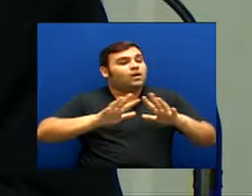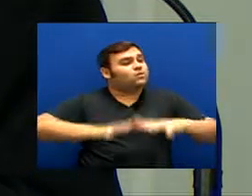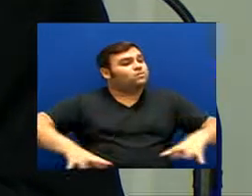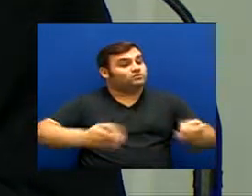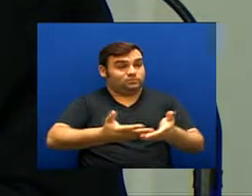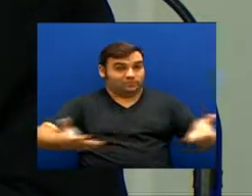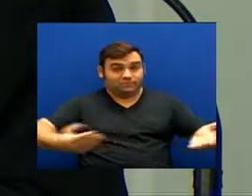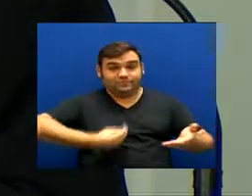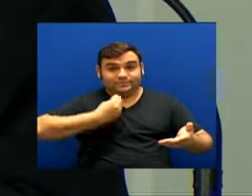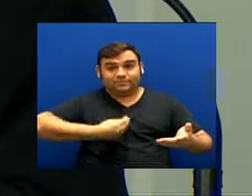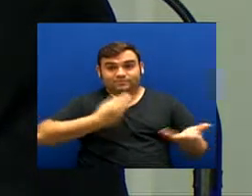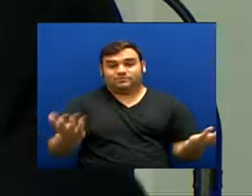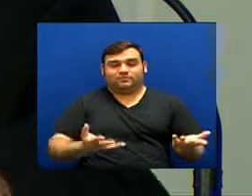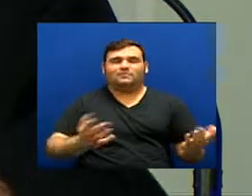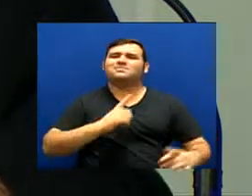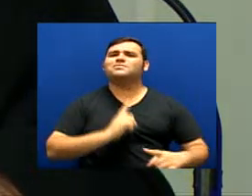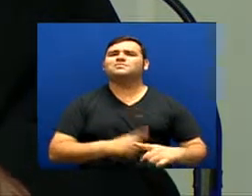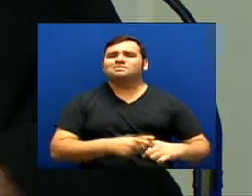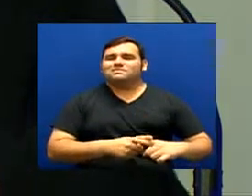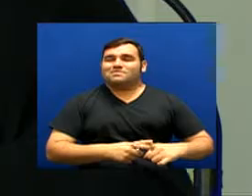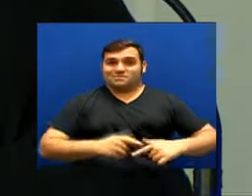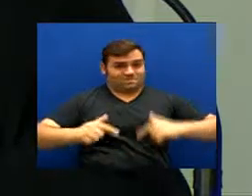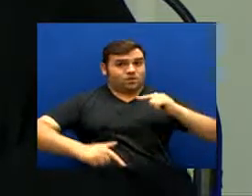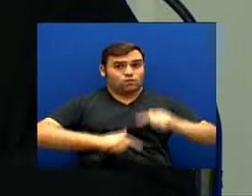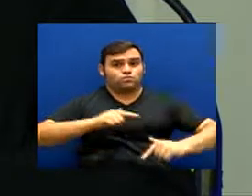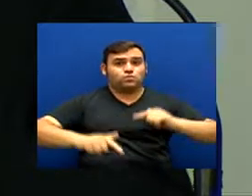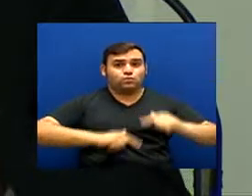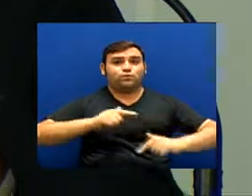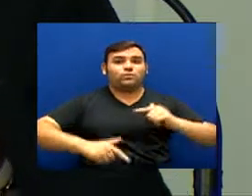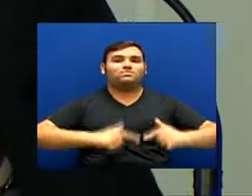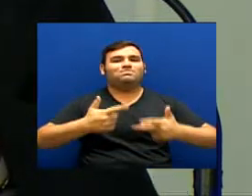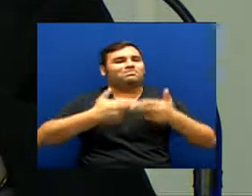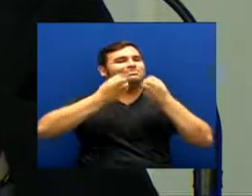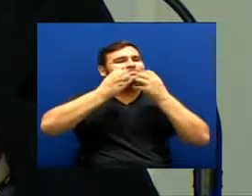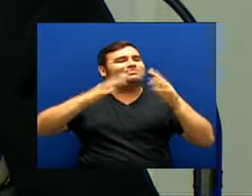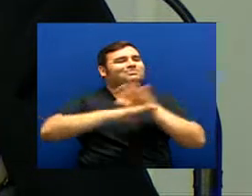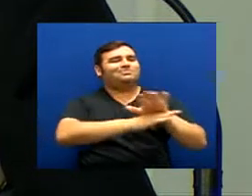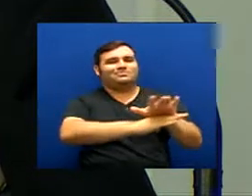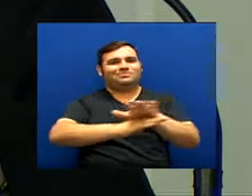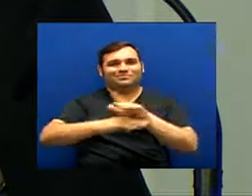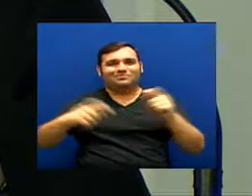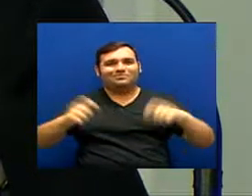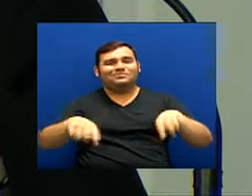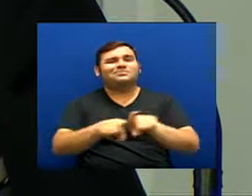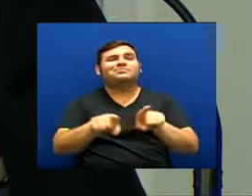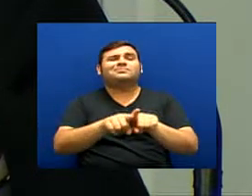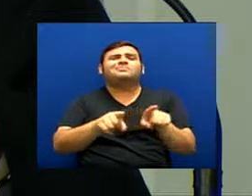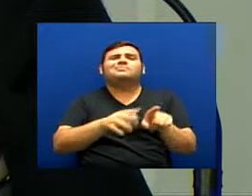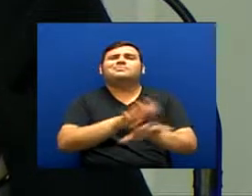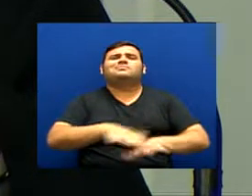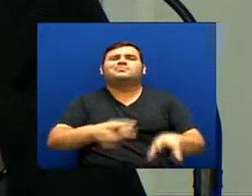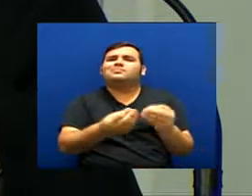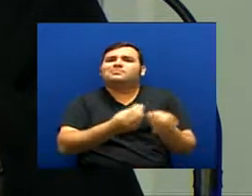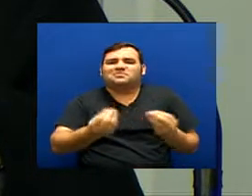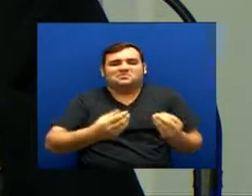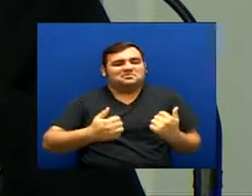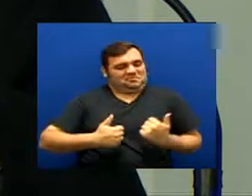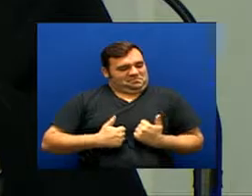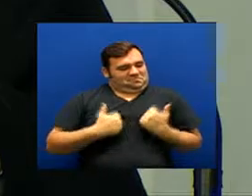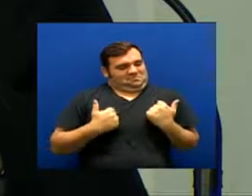Não posso deixar de saudar também, desculpe que eu não vou saudar a todos, mas a alguns, né? O